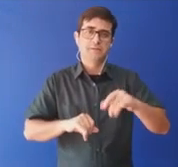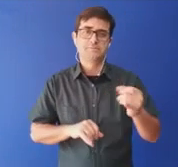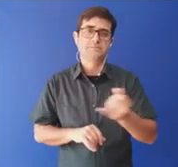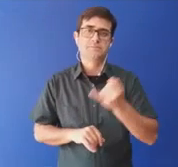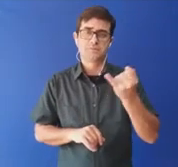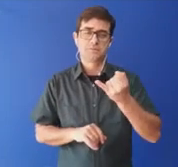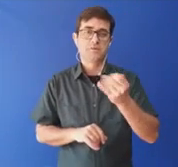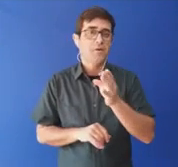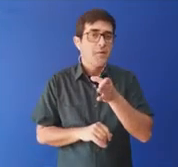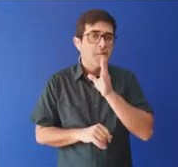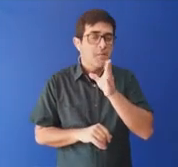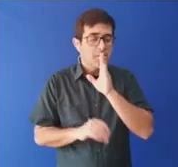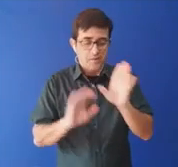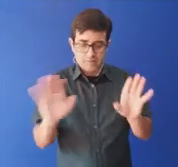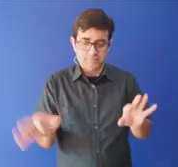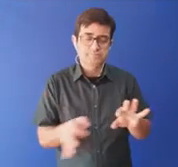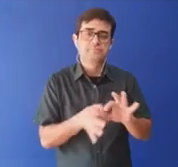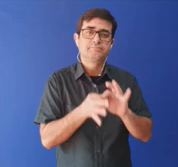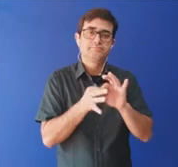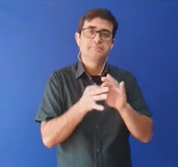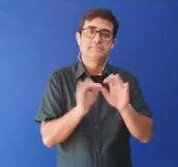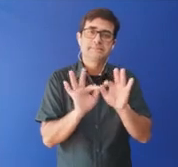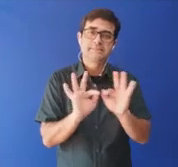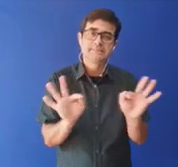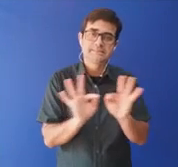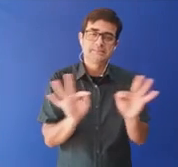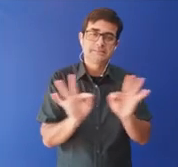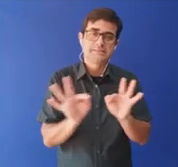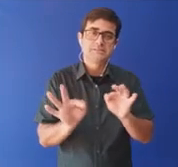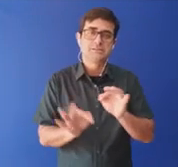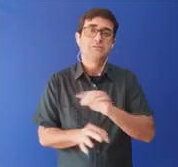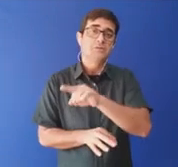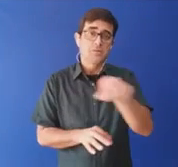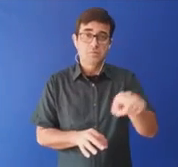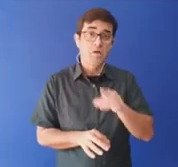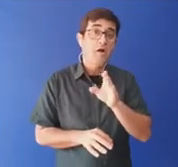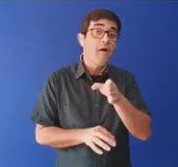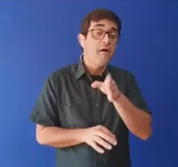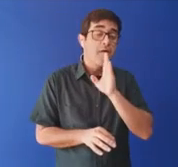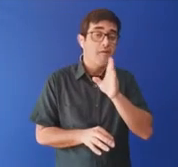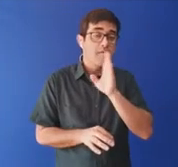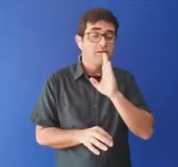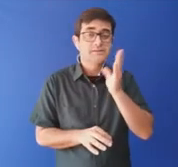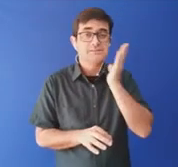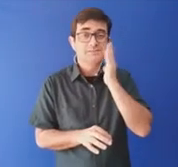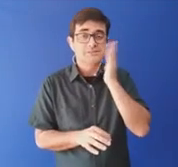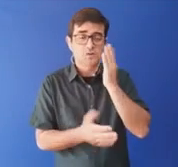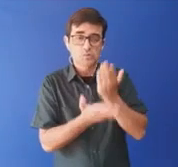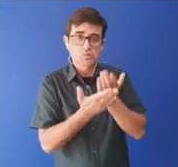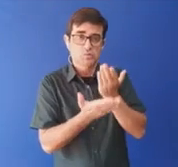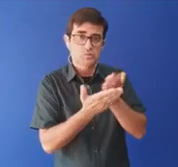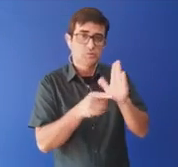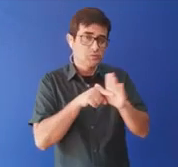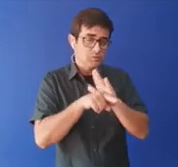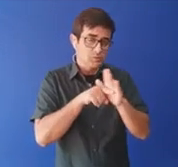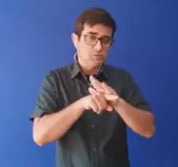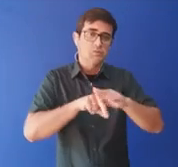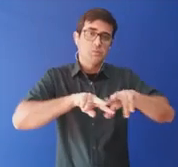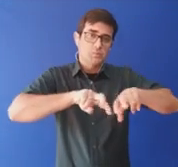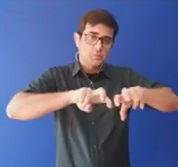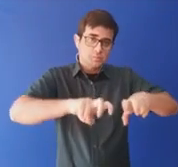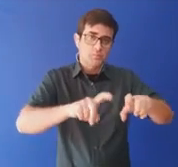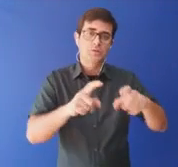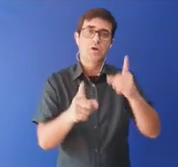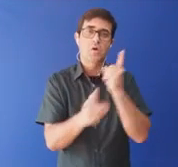tão importante que faz com que, se a gente conhecer as ligações em moléculas mais simples, a gente possa extrapolar